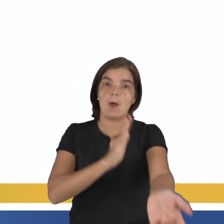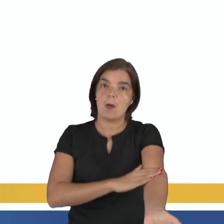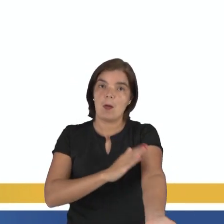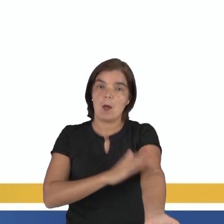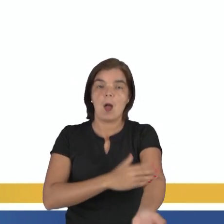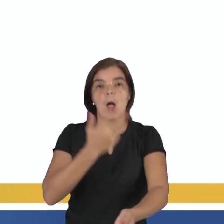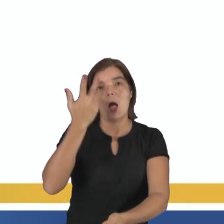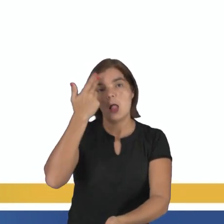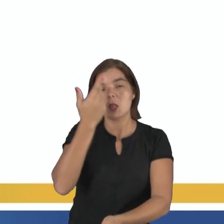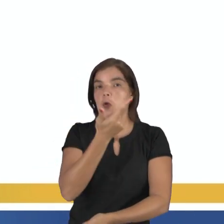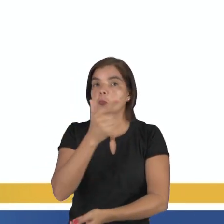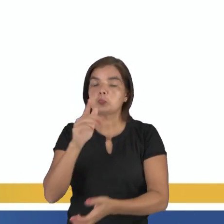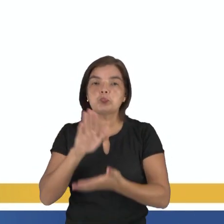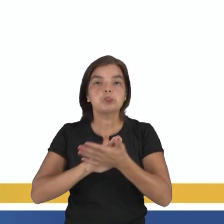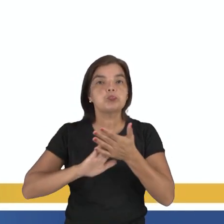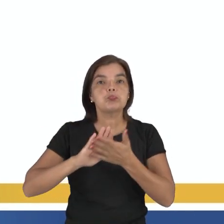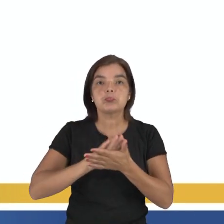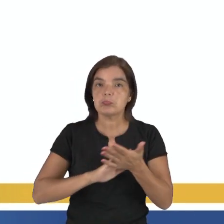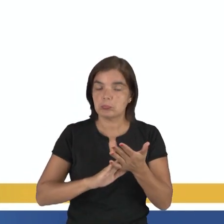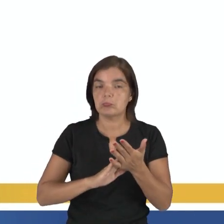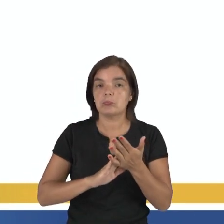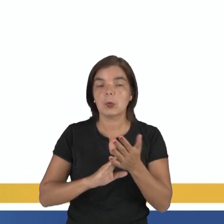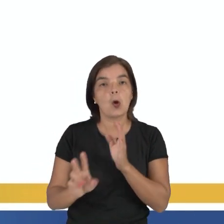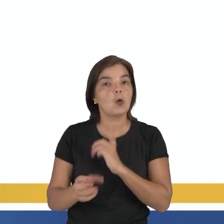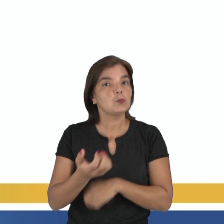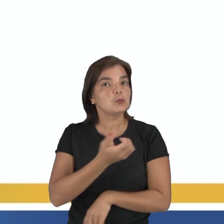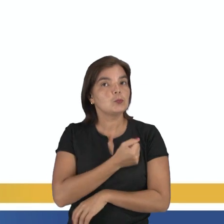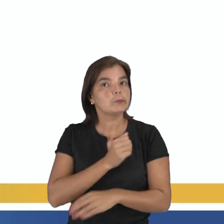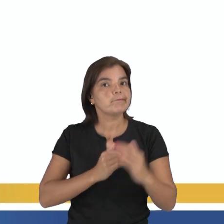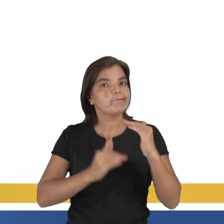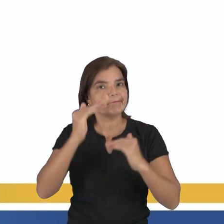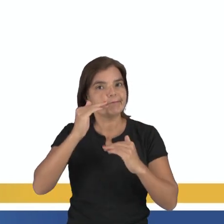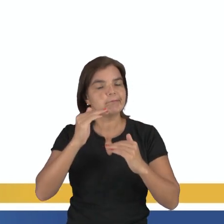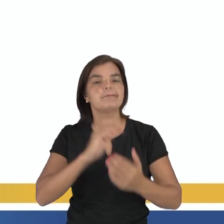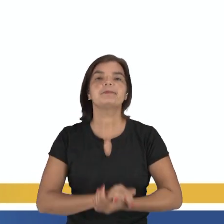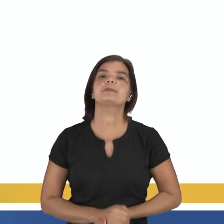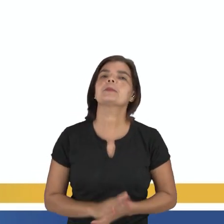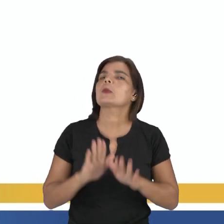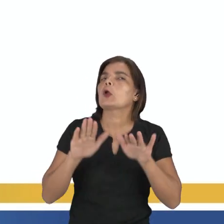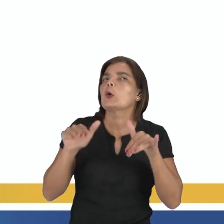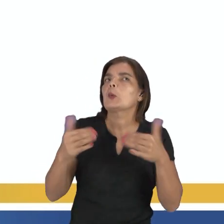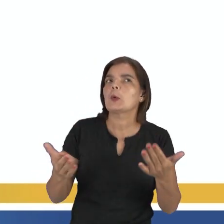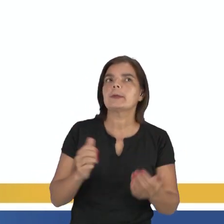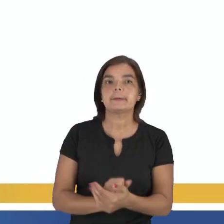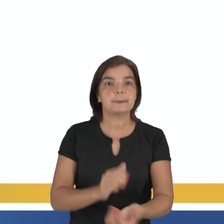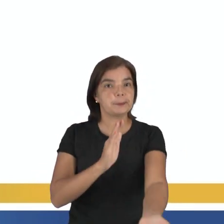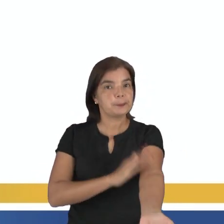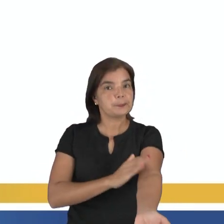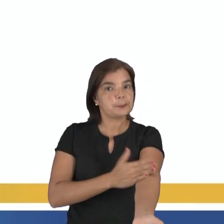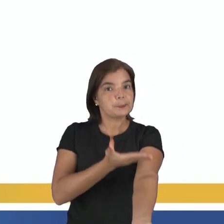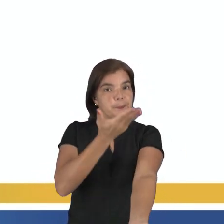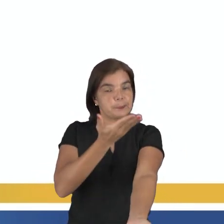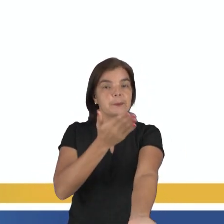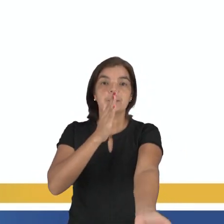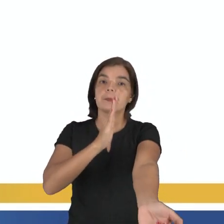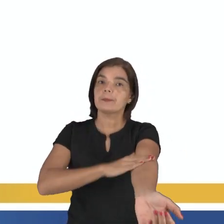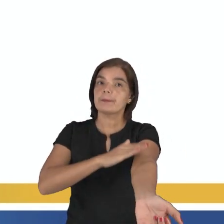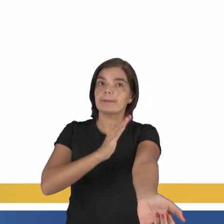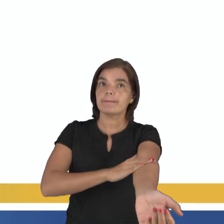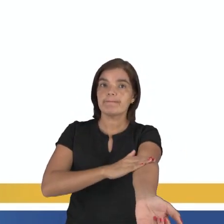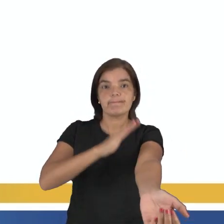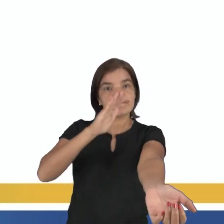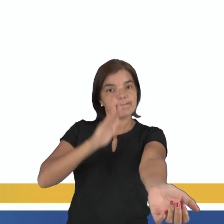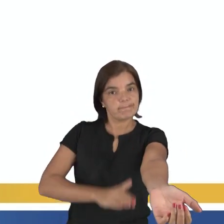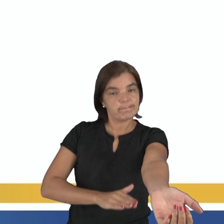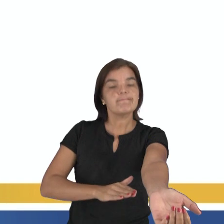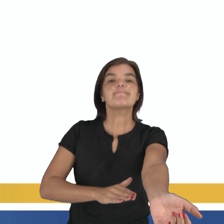está anormal, digamos assim, ou seja, está fora daquele valor de referência. Quais são esses nomes? Hipertensão e